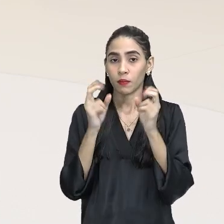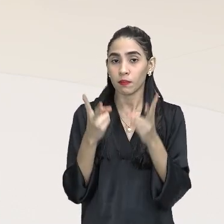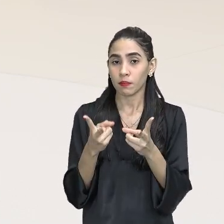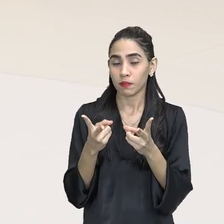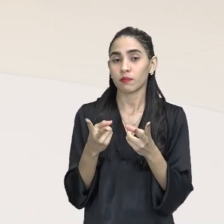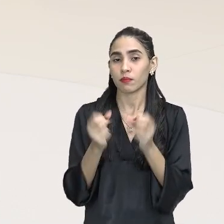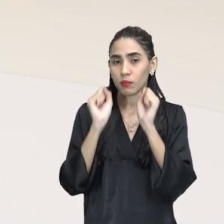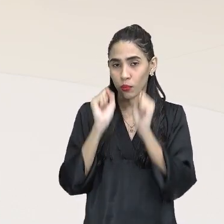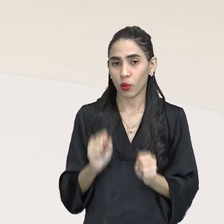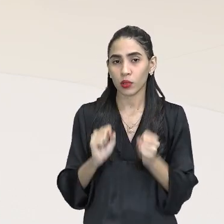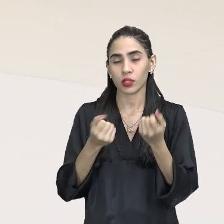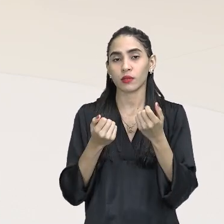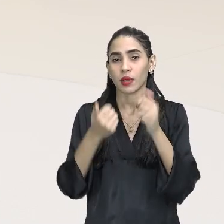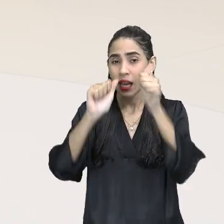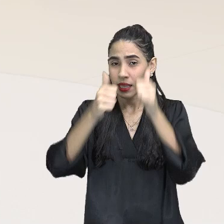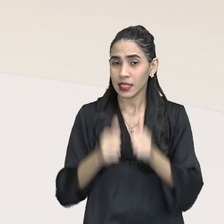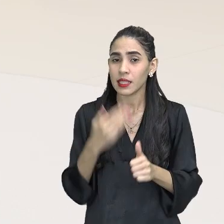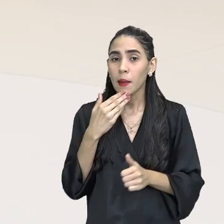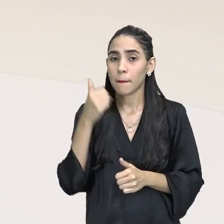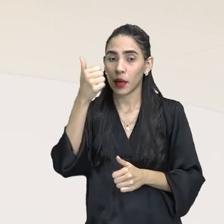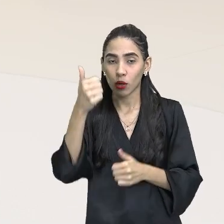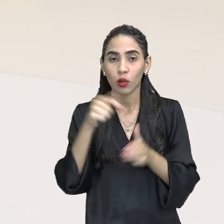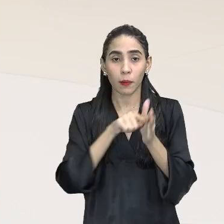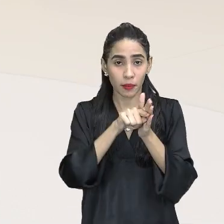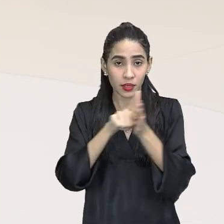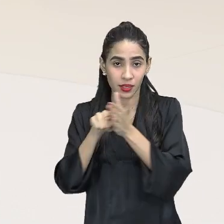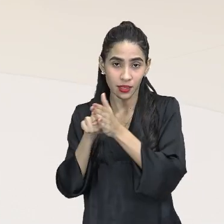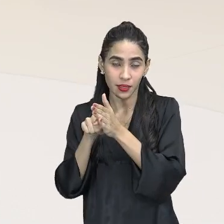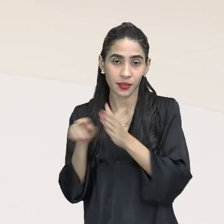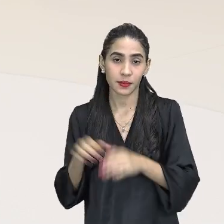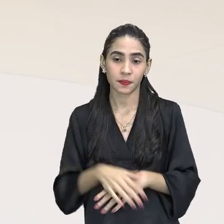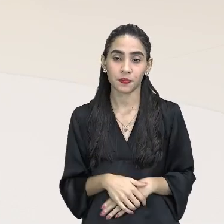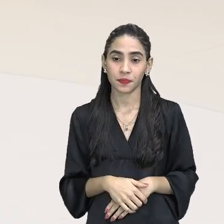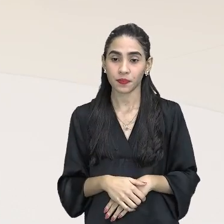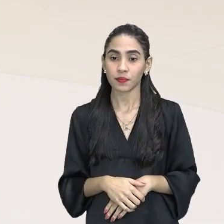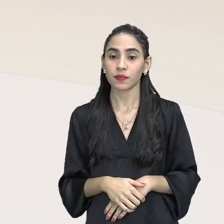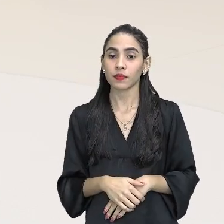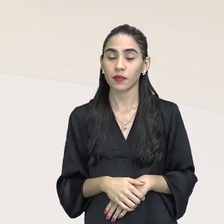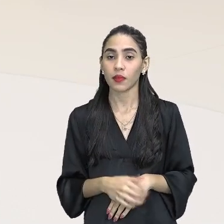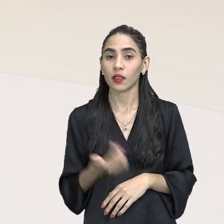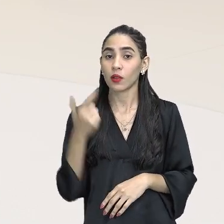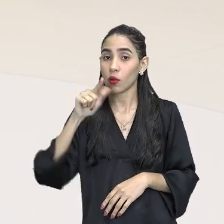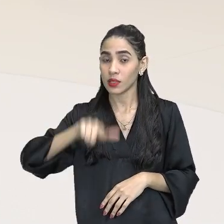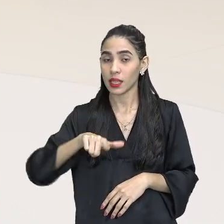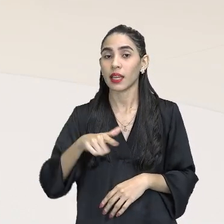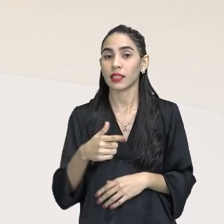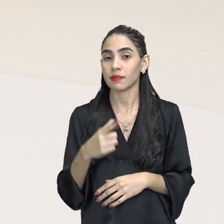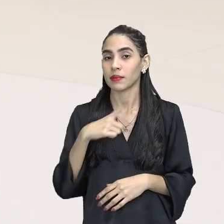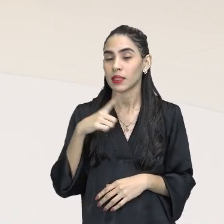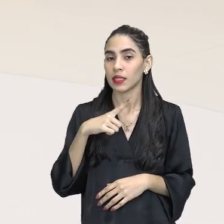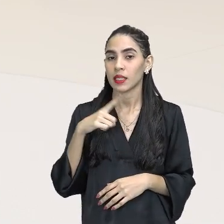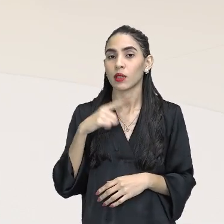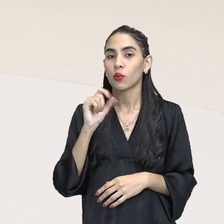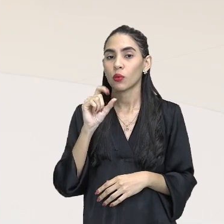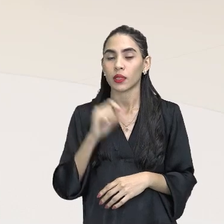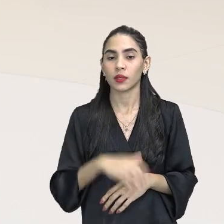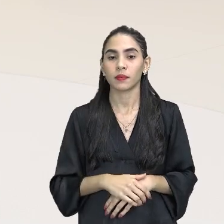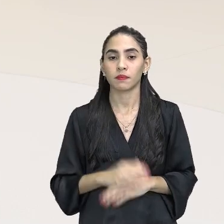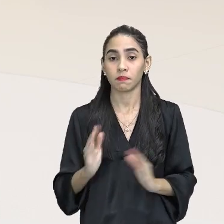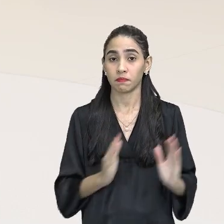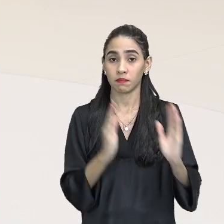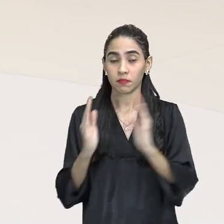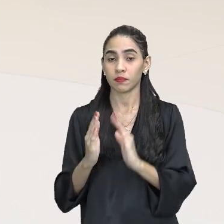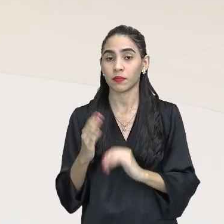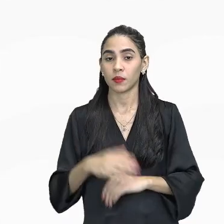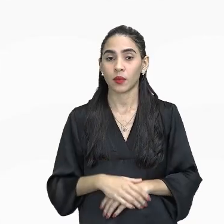explorar melhor determinado ponto ali da pesquisa e assim a gente vai chegar na última parte da pesquisa. Vamos ver lá